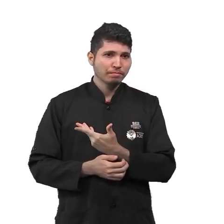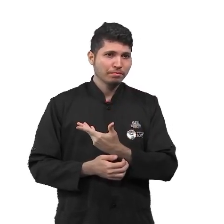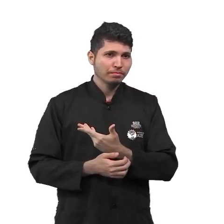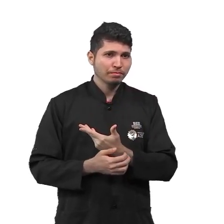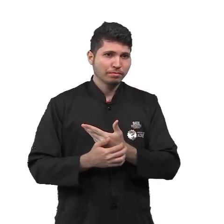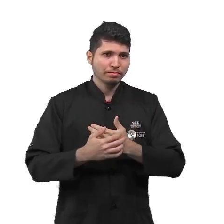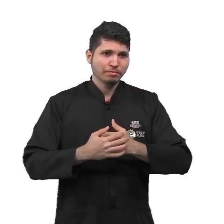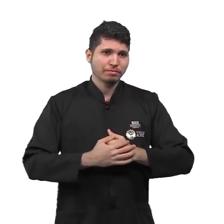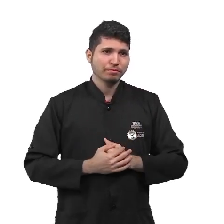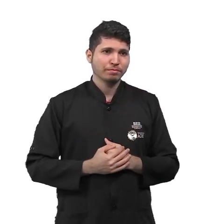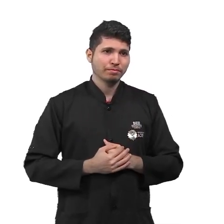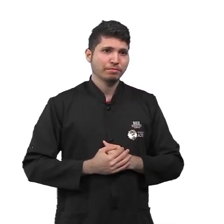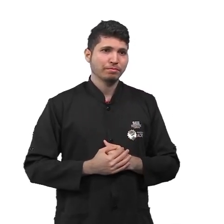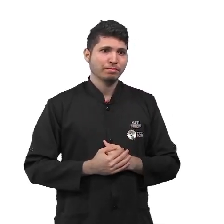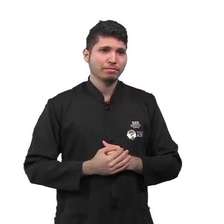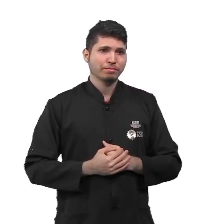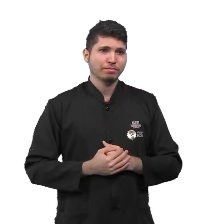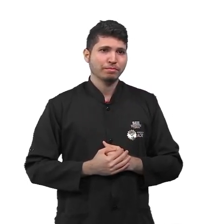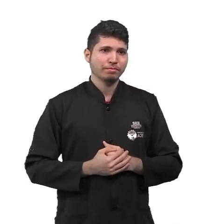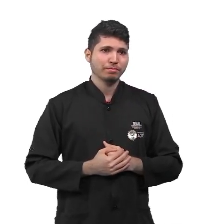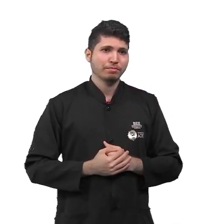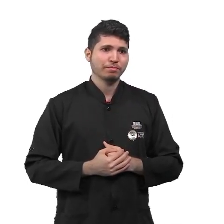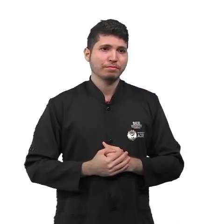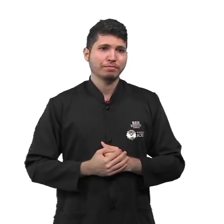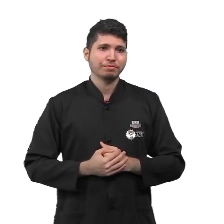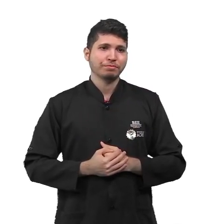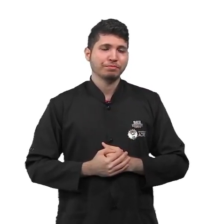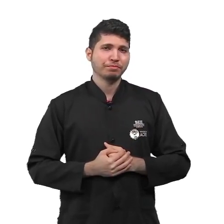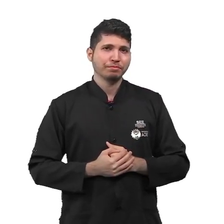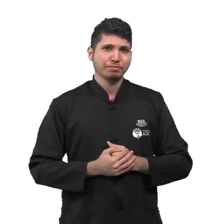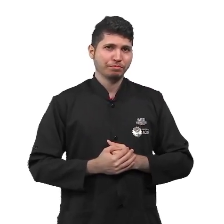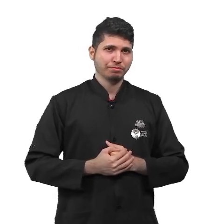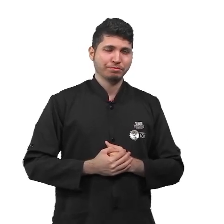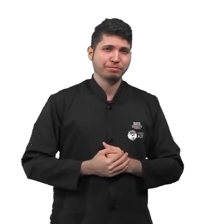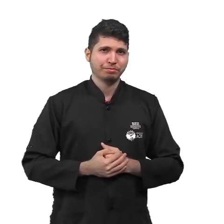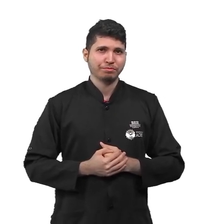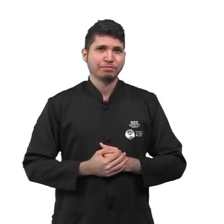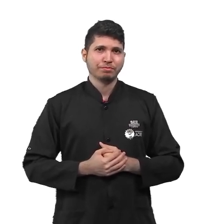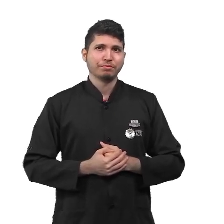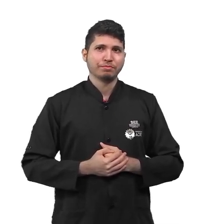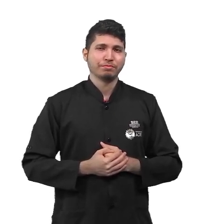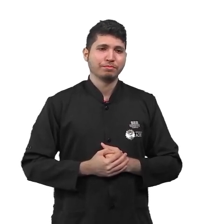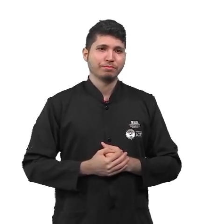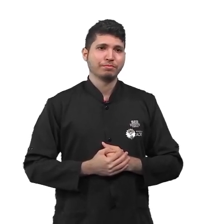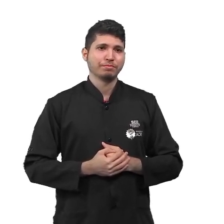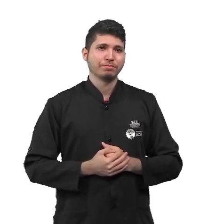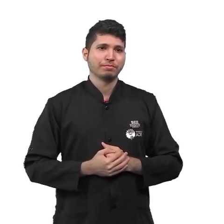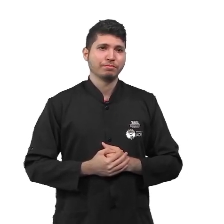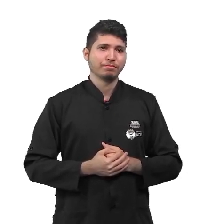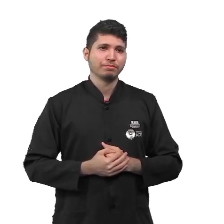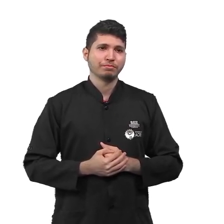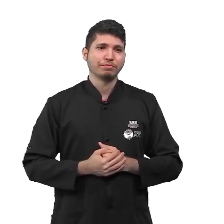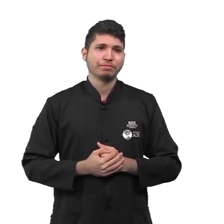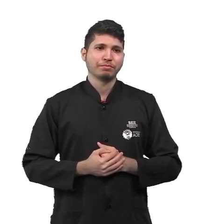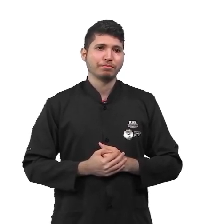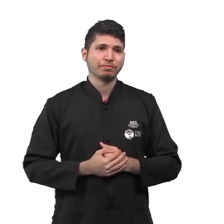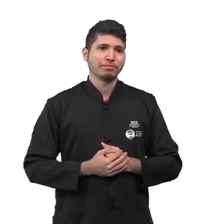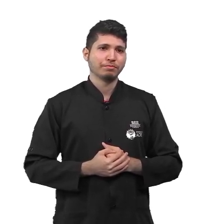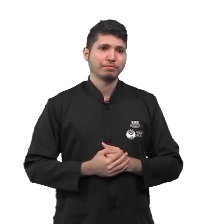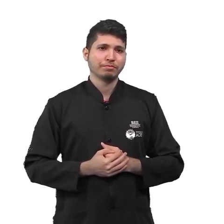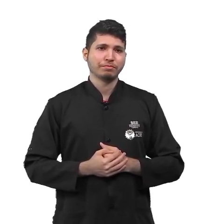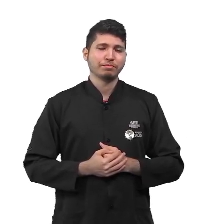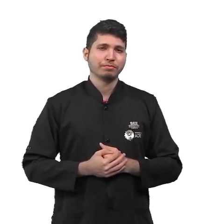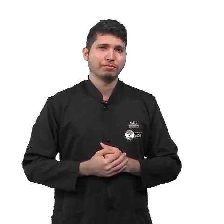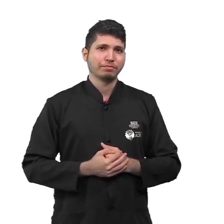extracelular, a gente tem os proteoglicanos, as glicoproteínas e as glicosaminoglicanas. Então,